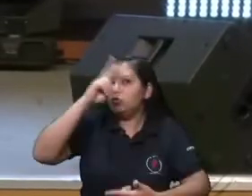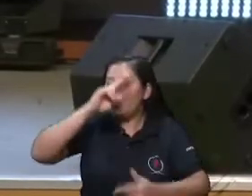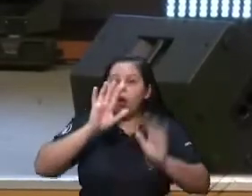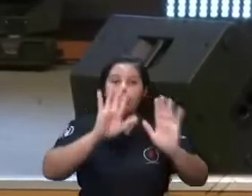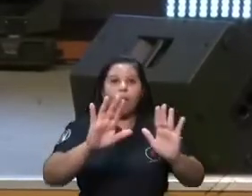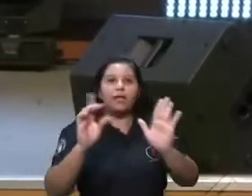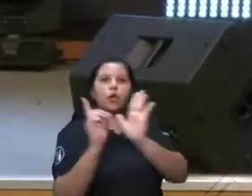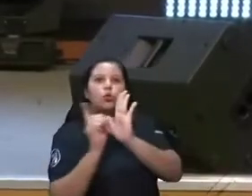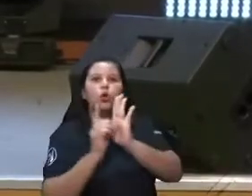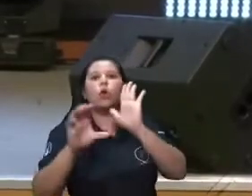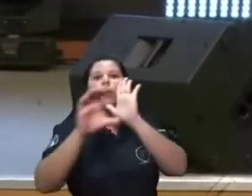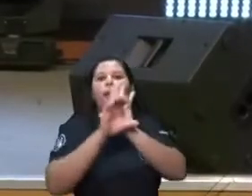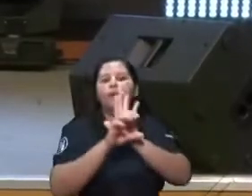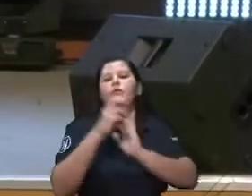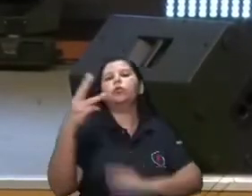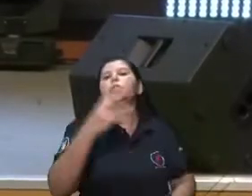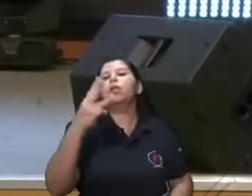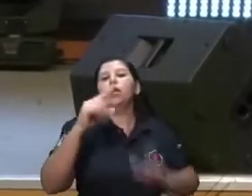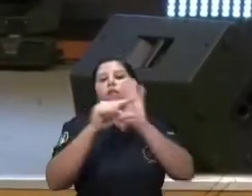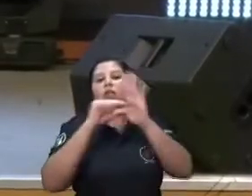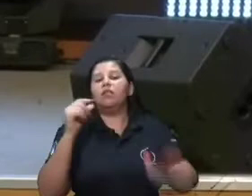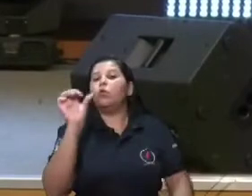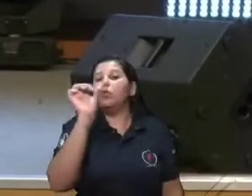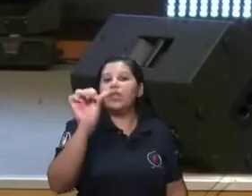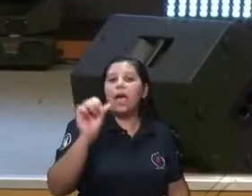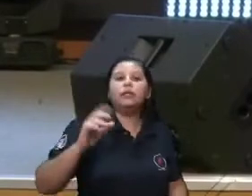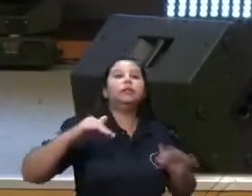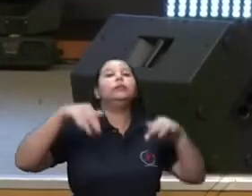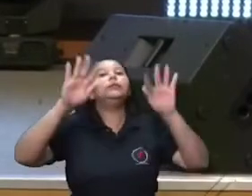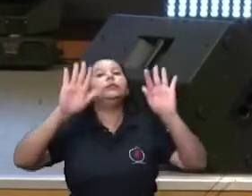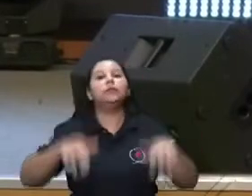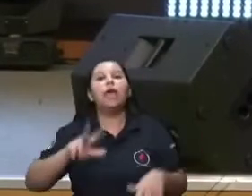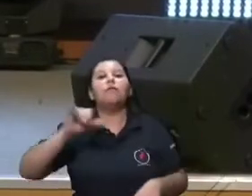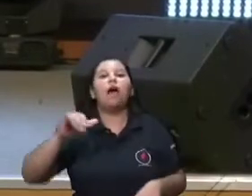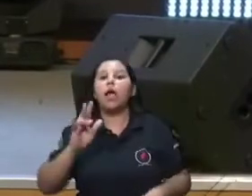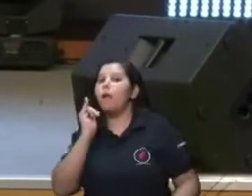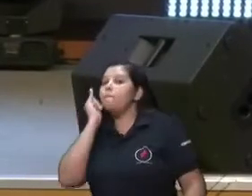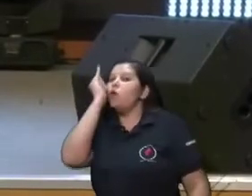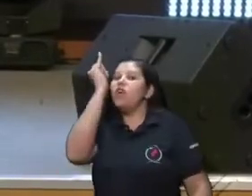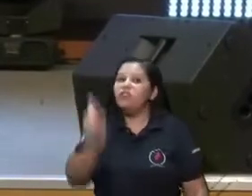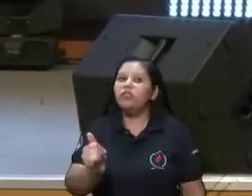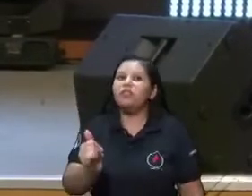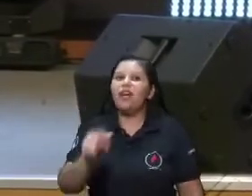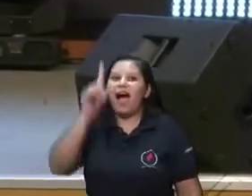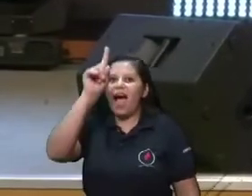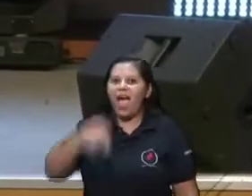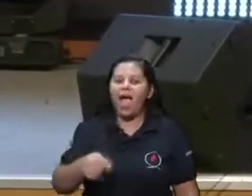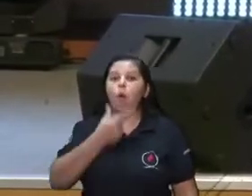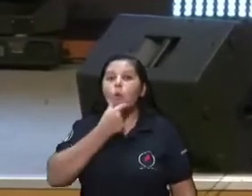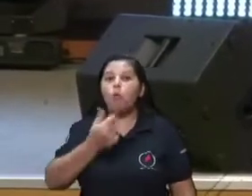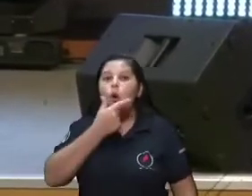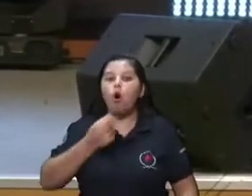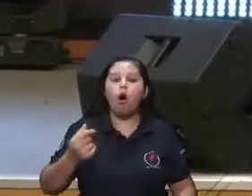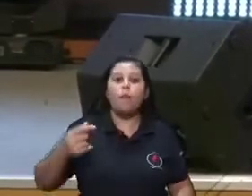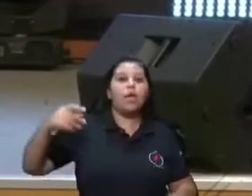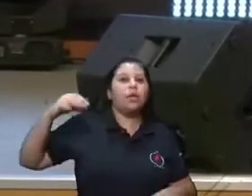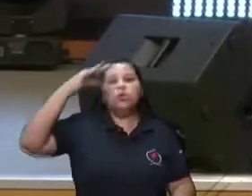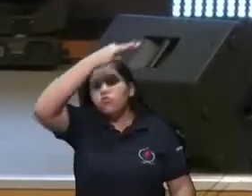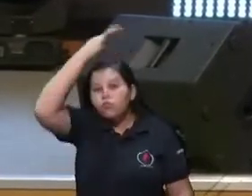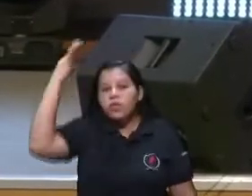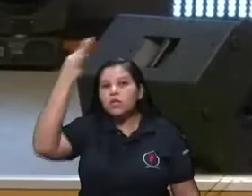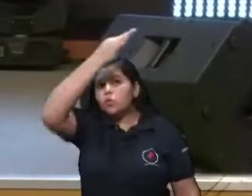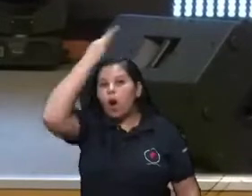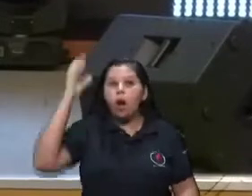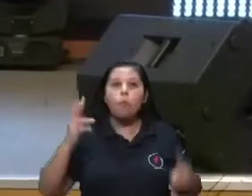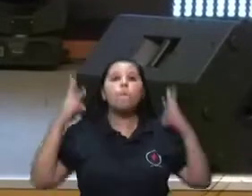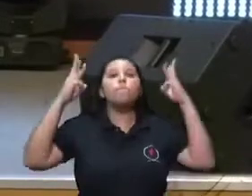capítulo 33, versículo 6, quem vai se levantar para profetizar agora é um pai espiritual. Quem vai se levantar para